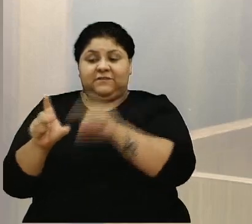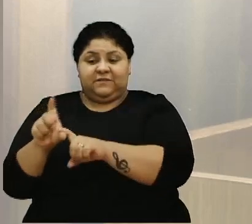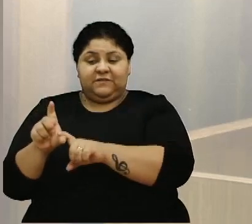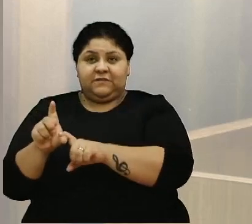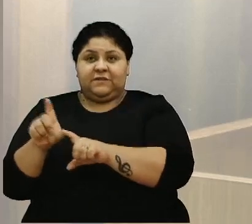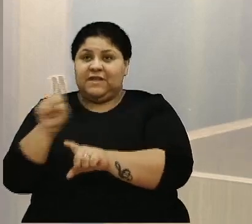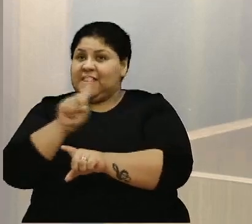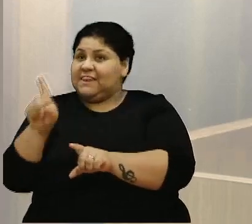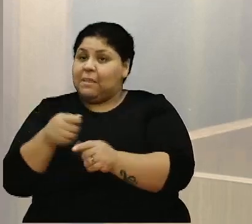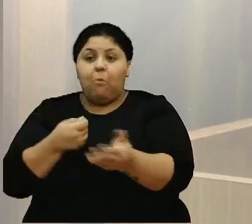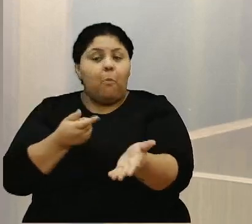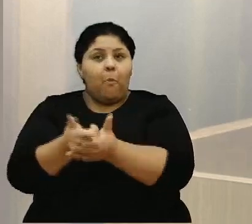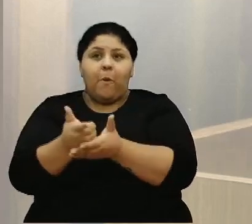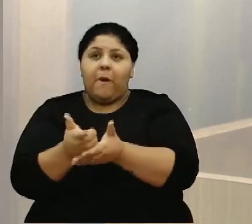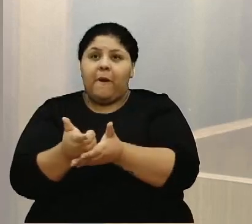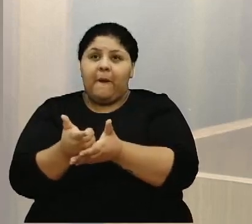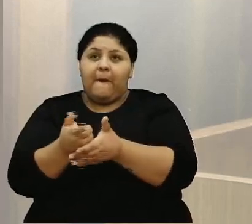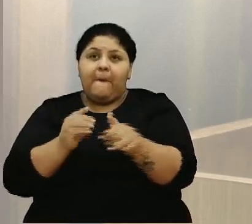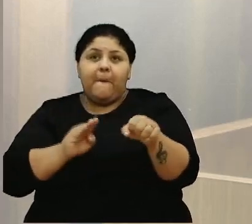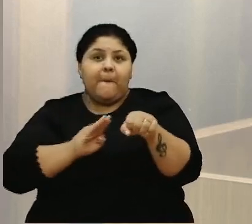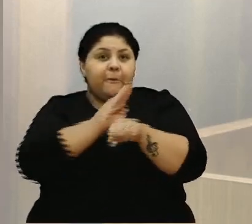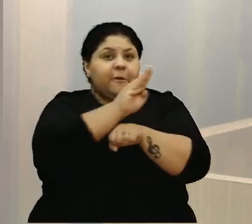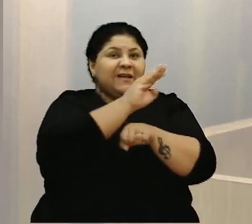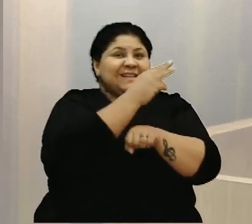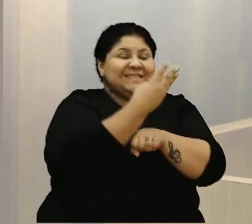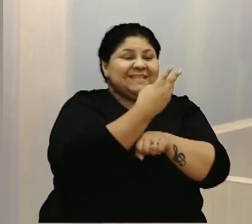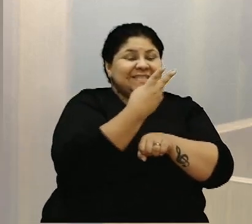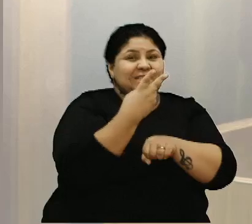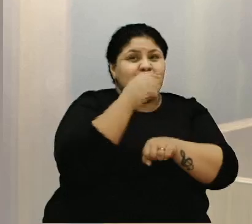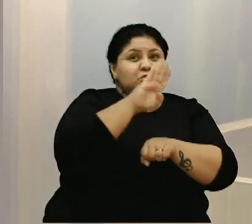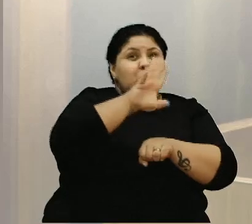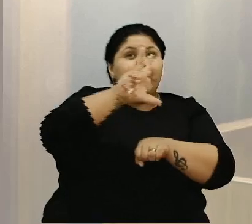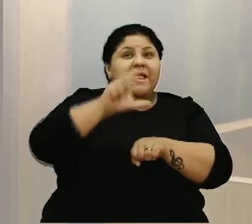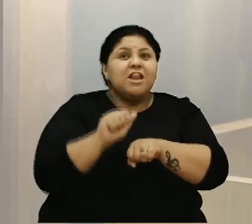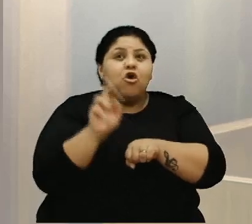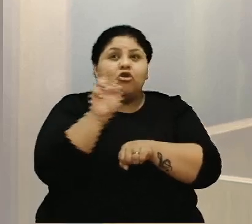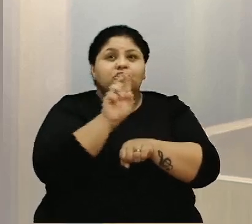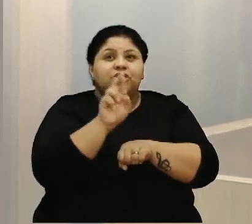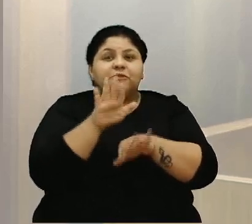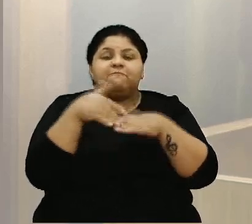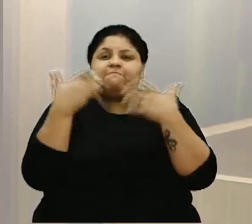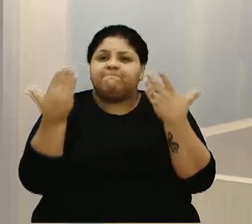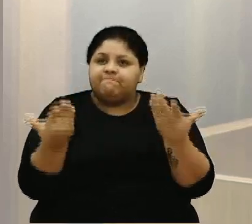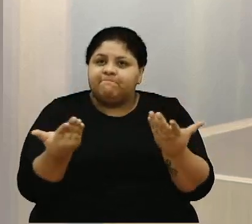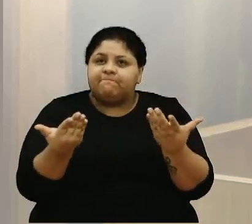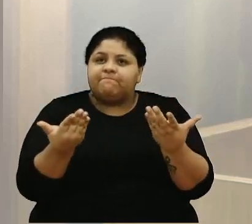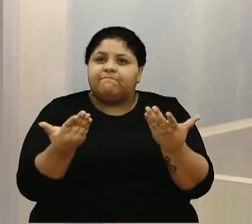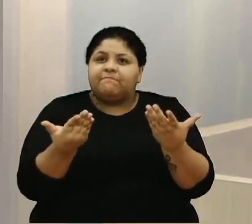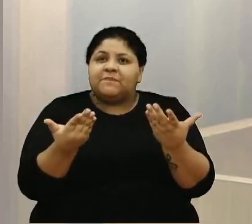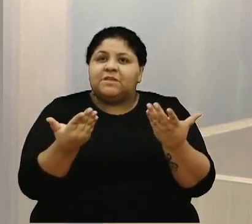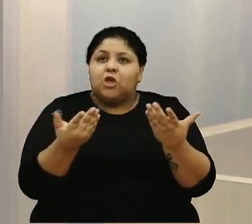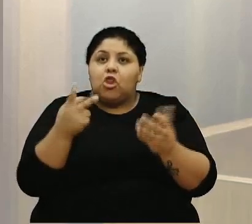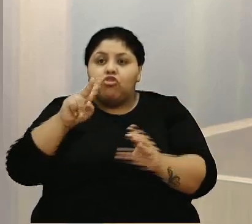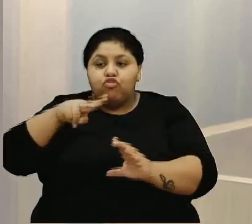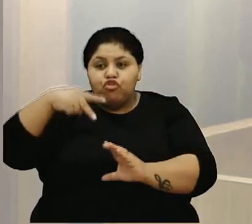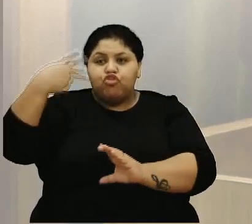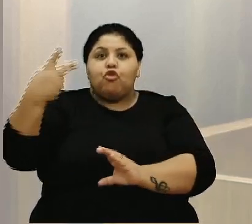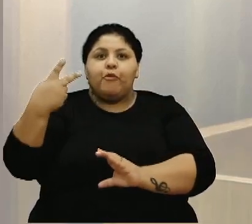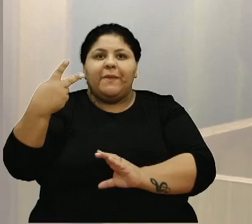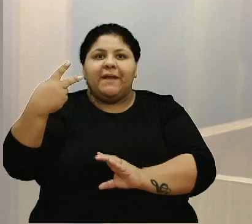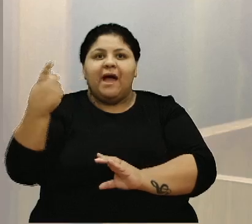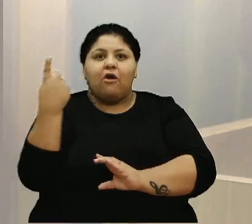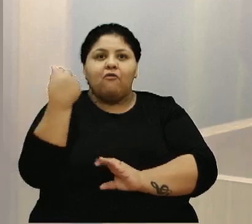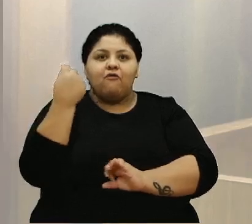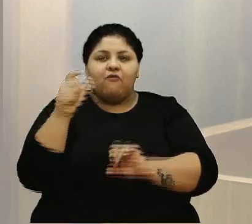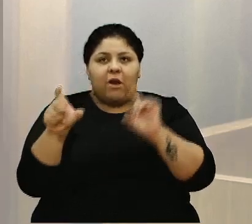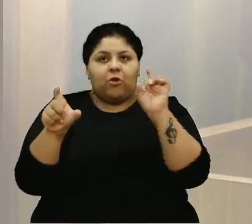não paga para 32 bilhões de reais. Ou seja, eles duplicaram o valor da